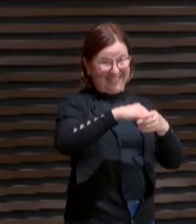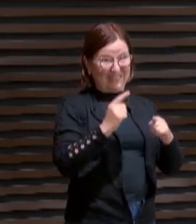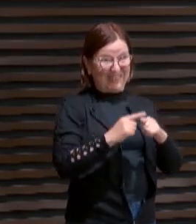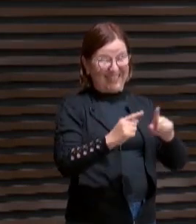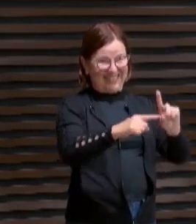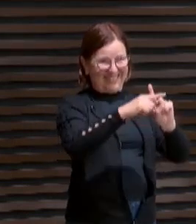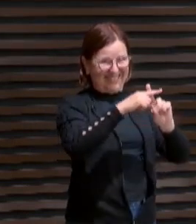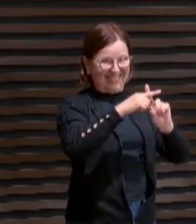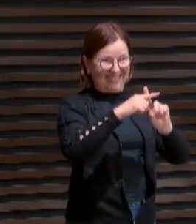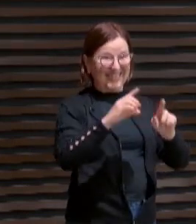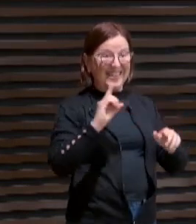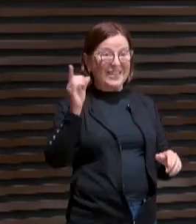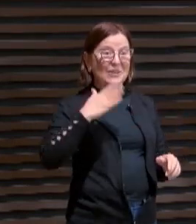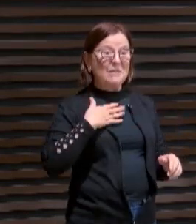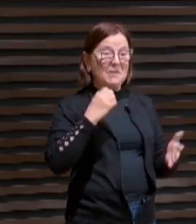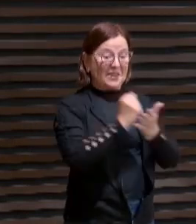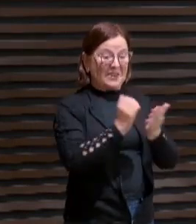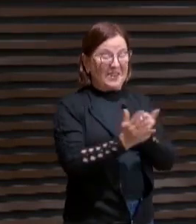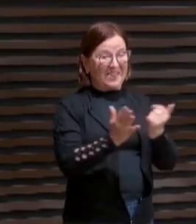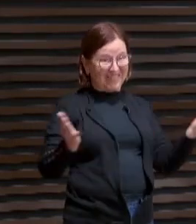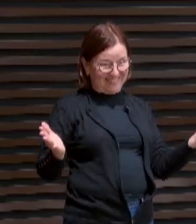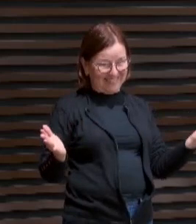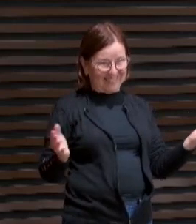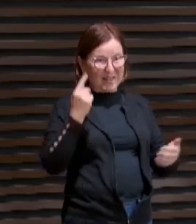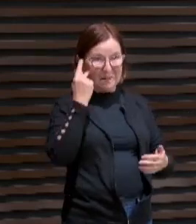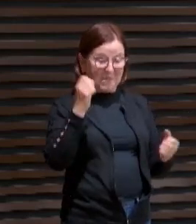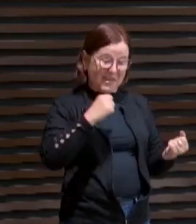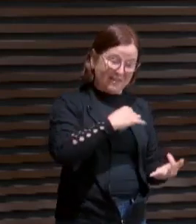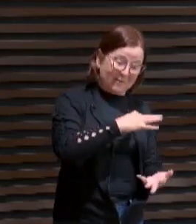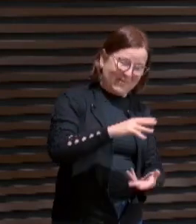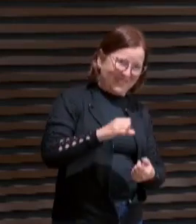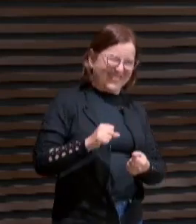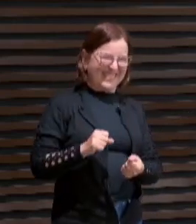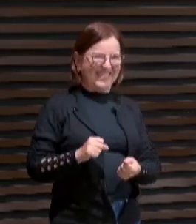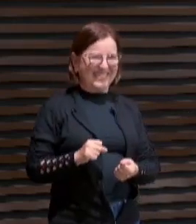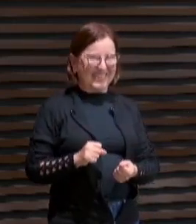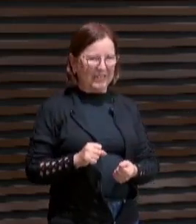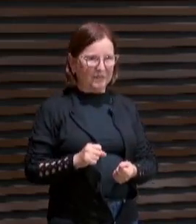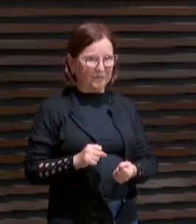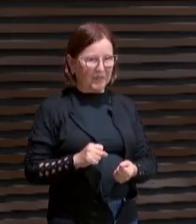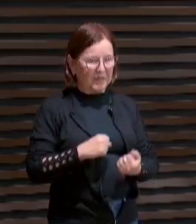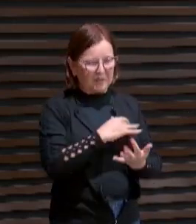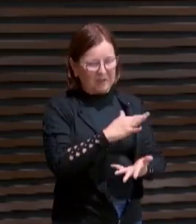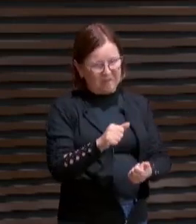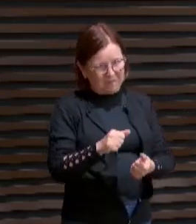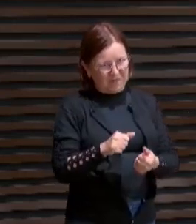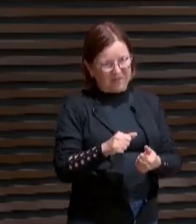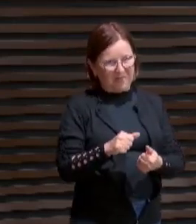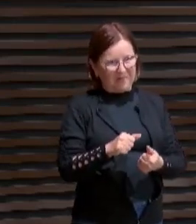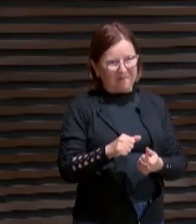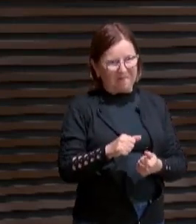cruz Deus me crucificou. Me crucificou para o mundo e o mundo para mim, de modo